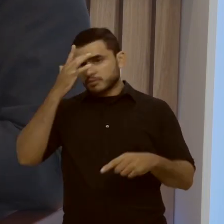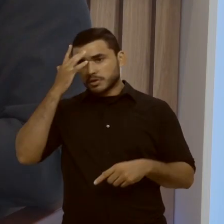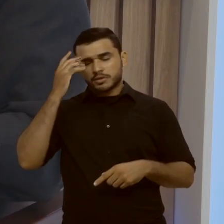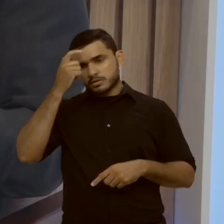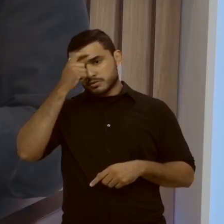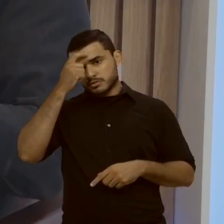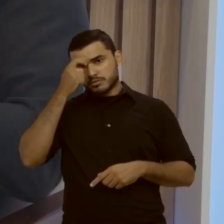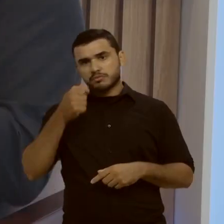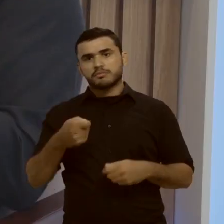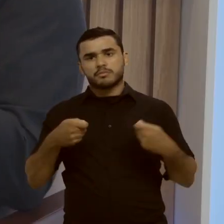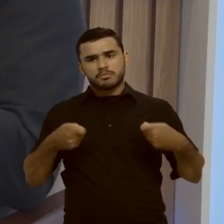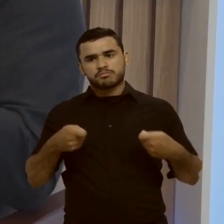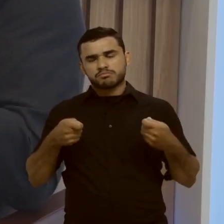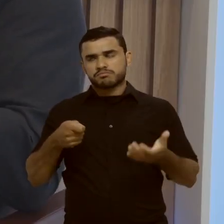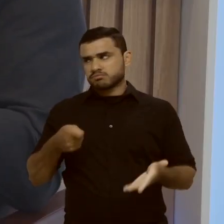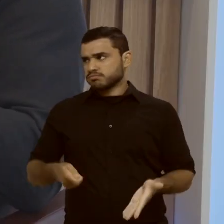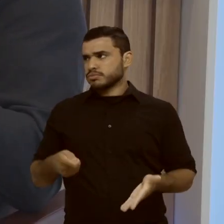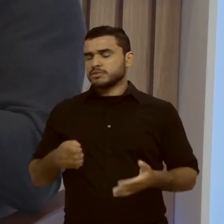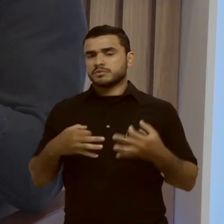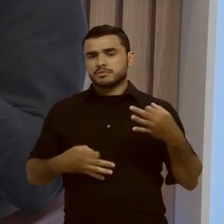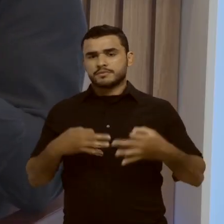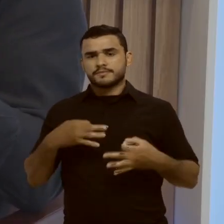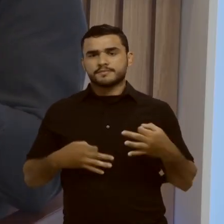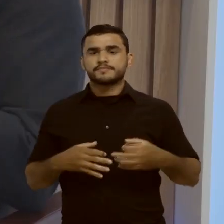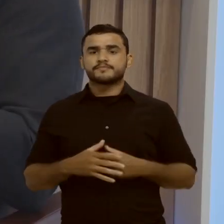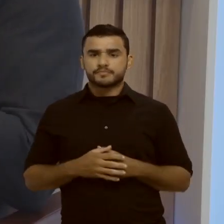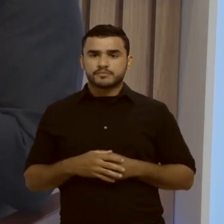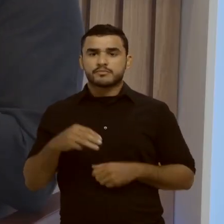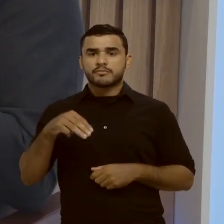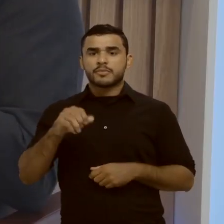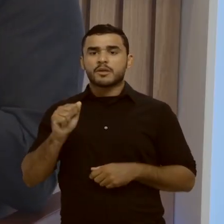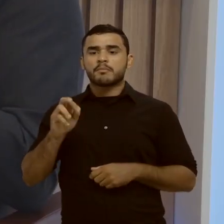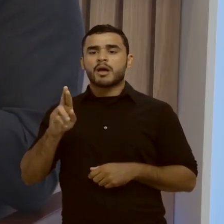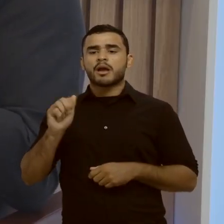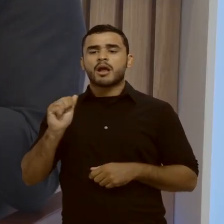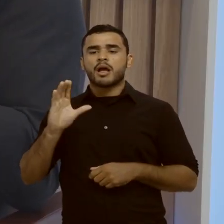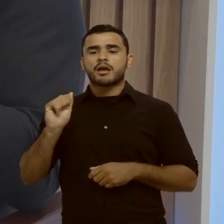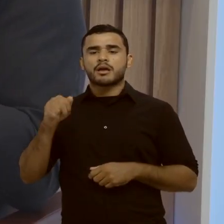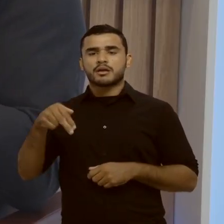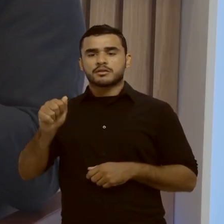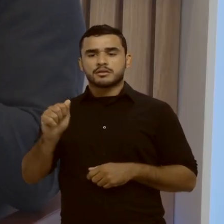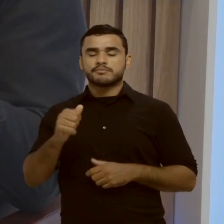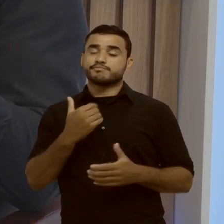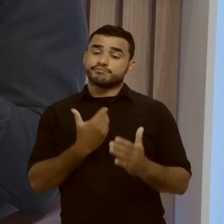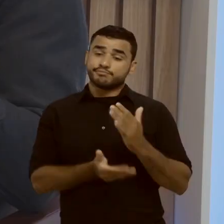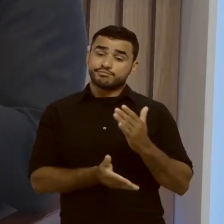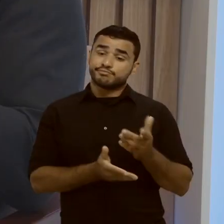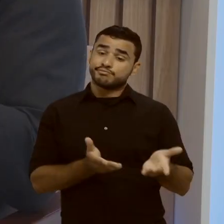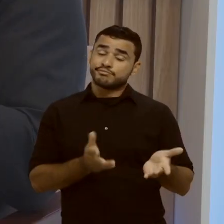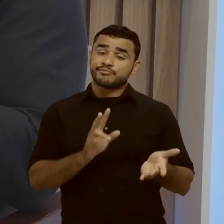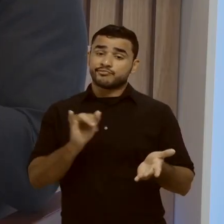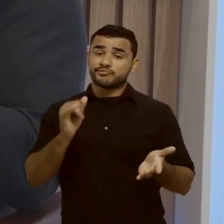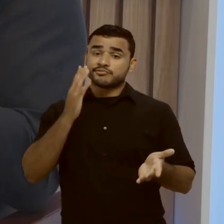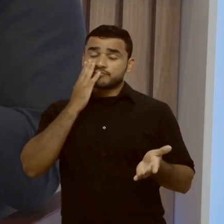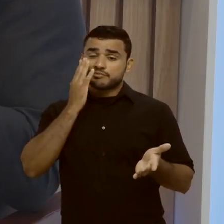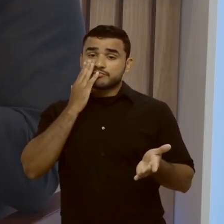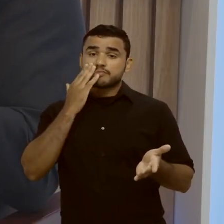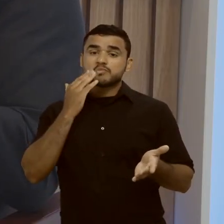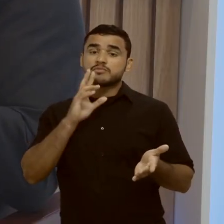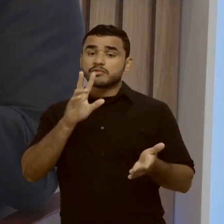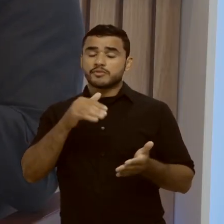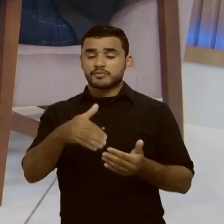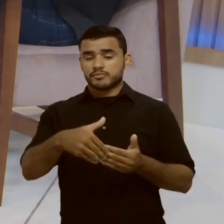pese mais sobre essas falas. Então o Maracanã está fora, não tem mais condições de classificar, embora ainda falte uma